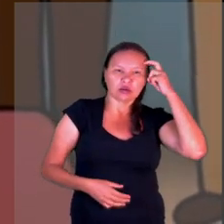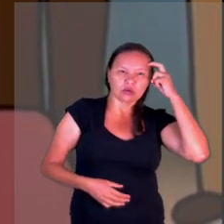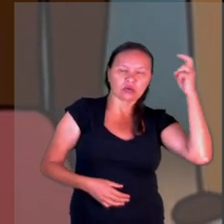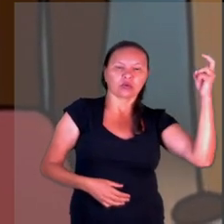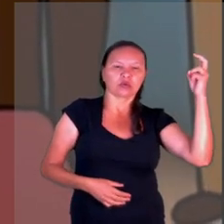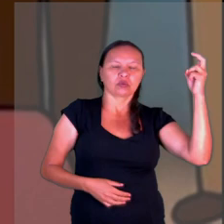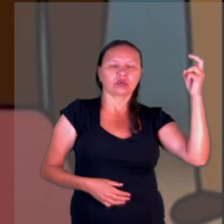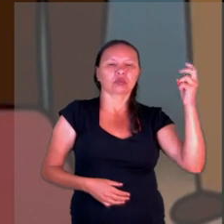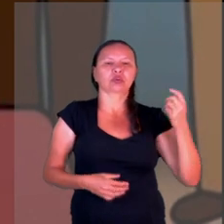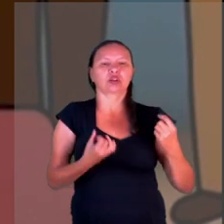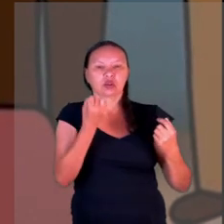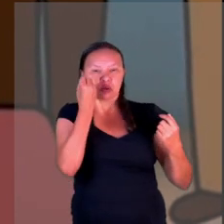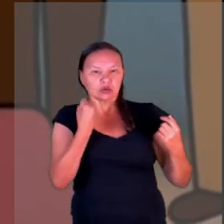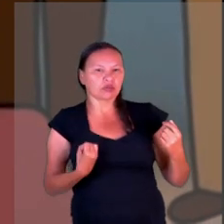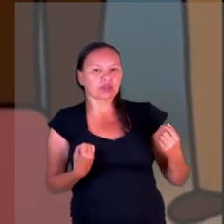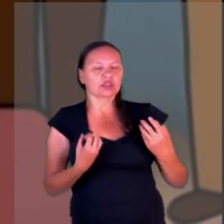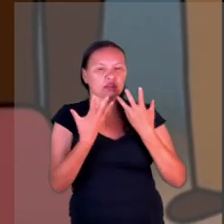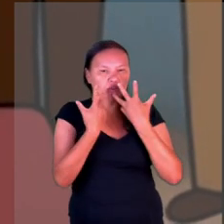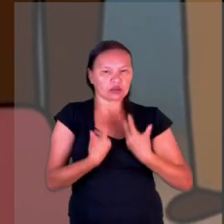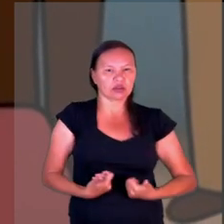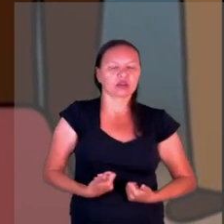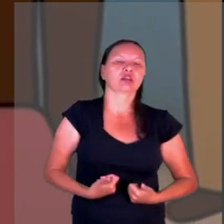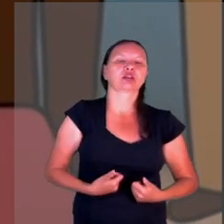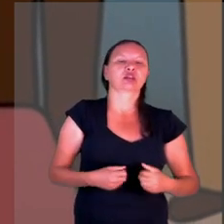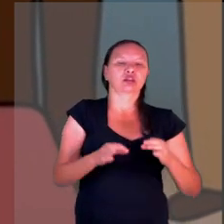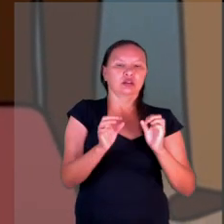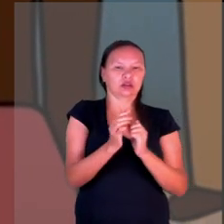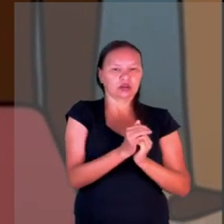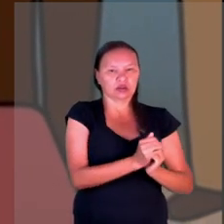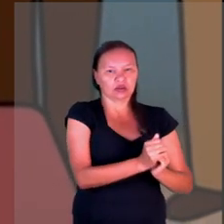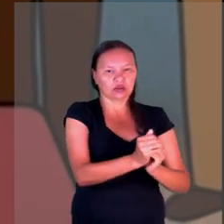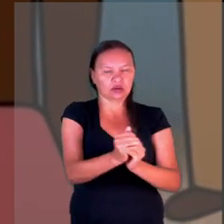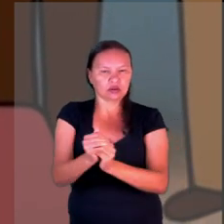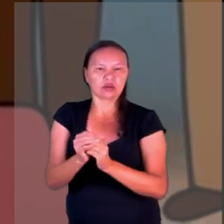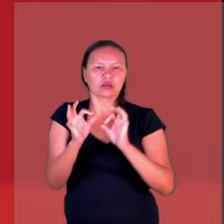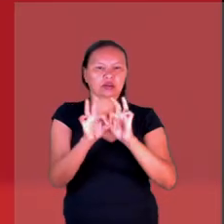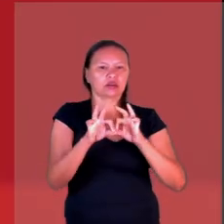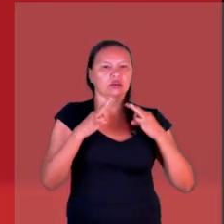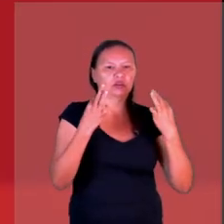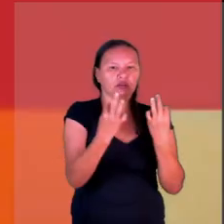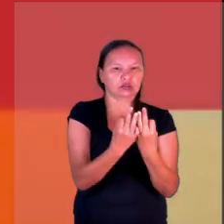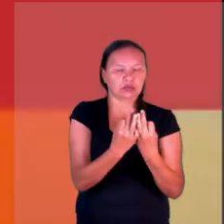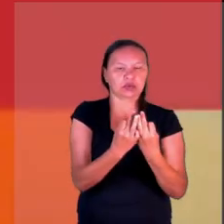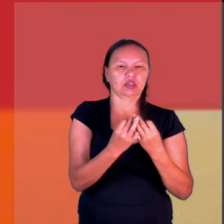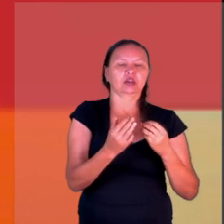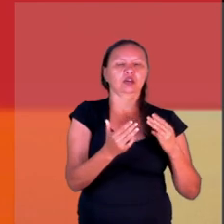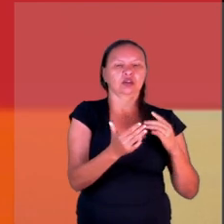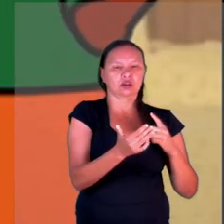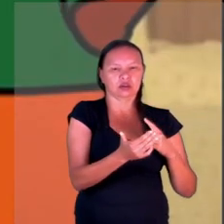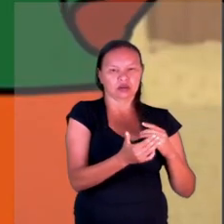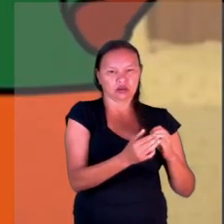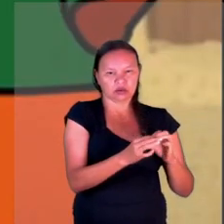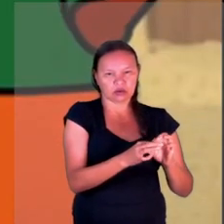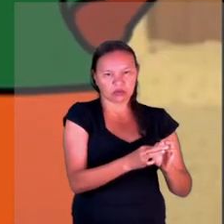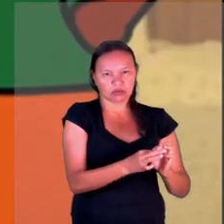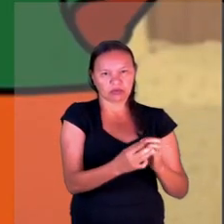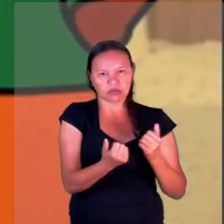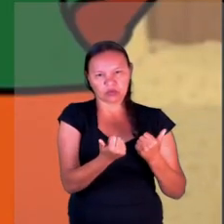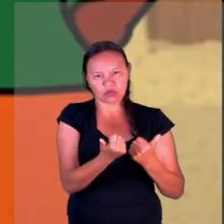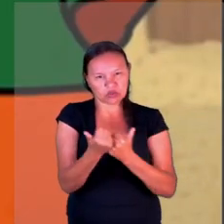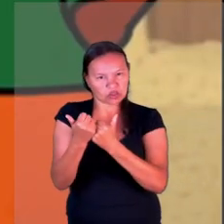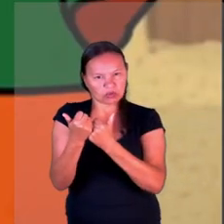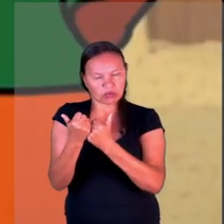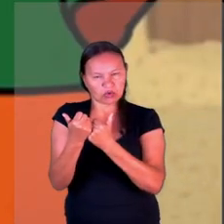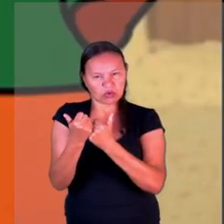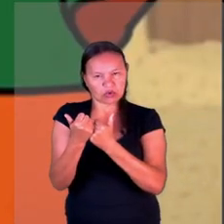nutritivos Com acompanhamento das famílias e das equipes de apoio legal então